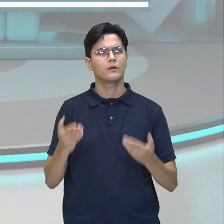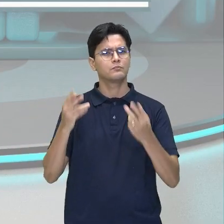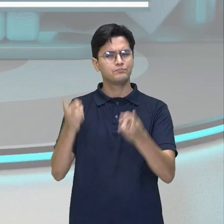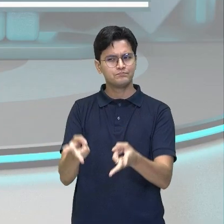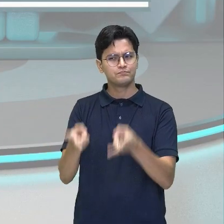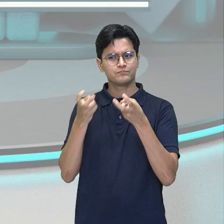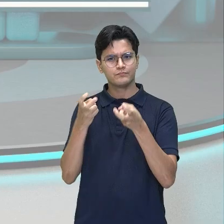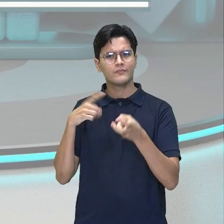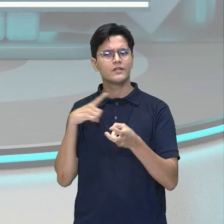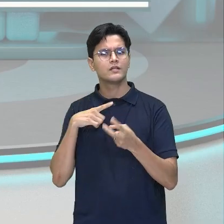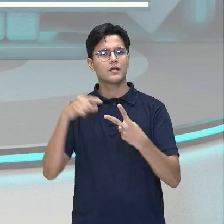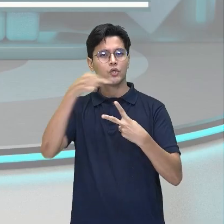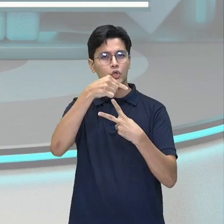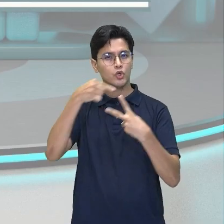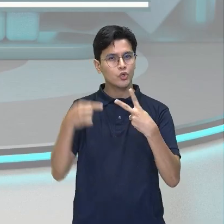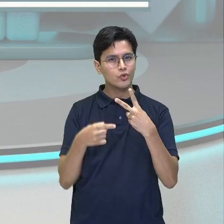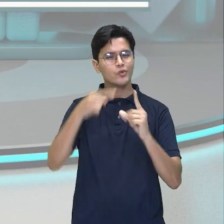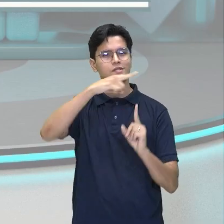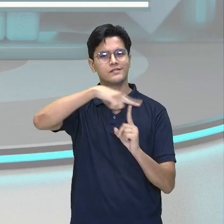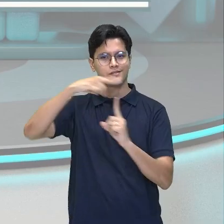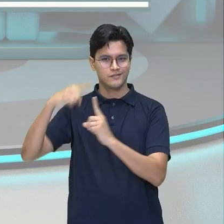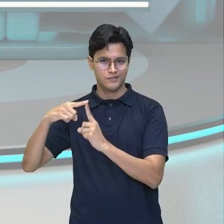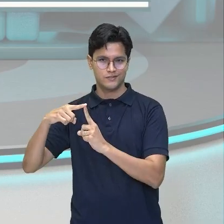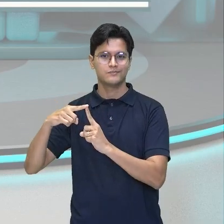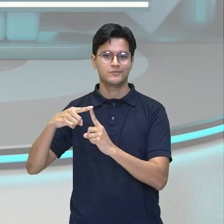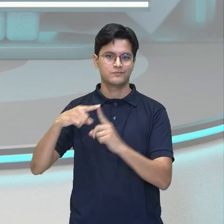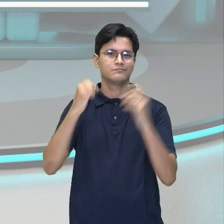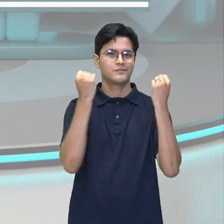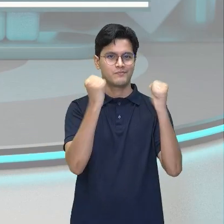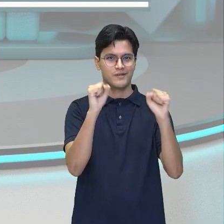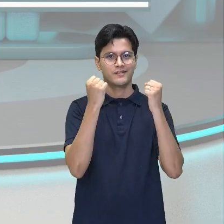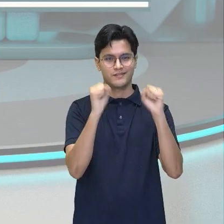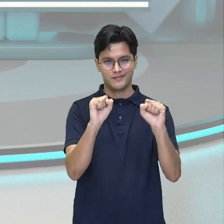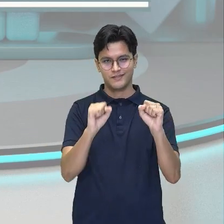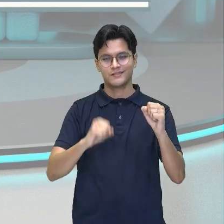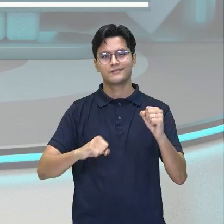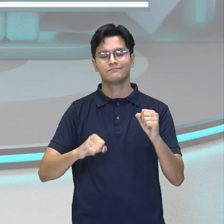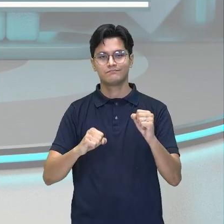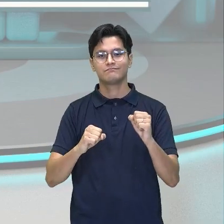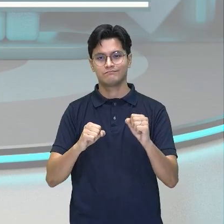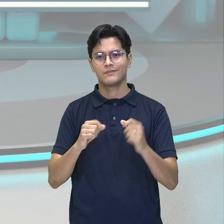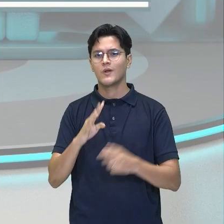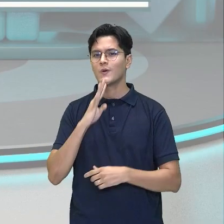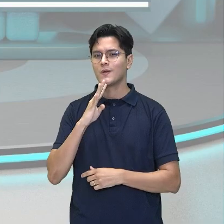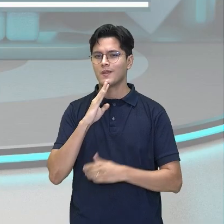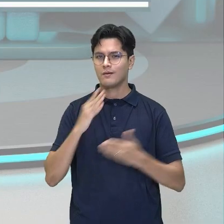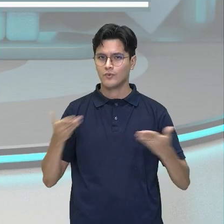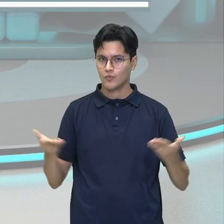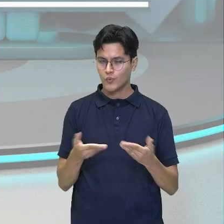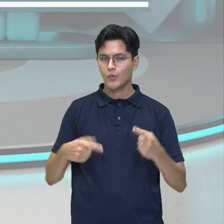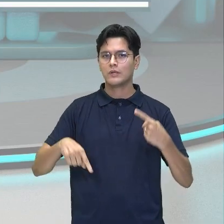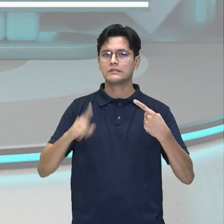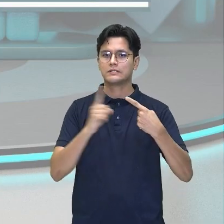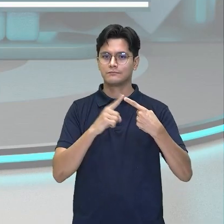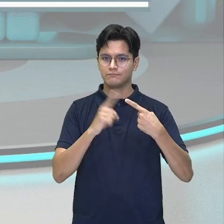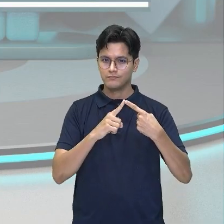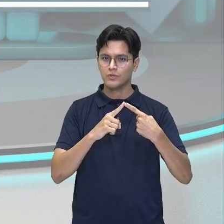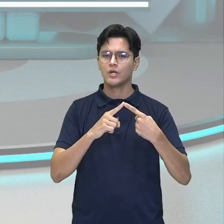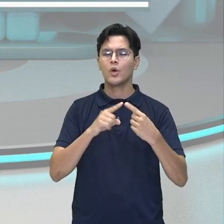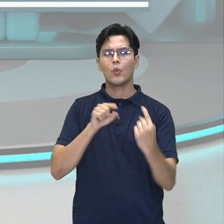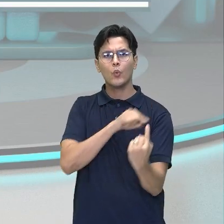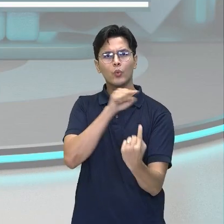duas modalidades, duas vertentes da ginástica que a gente conhece, que é uma ginástica que tem como